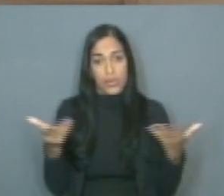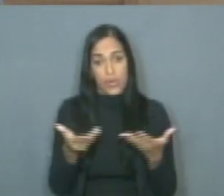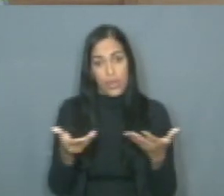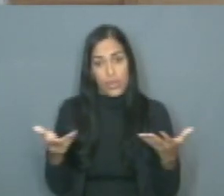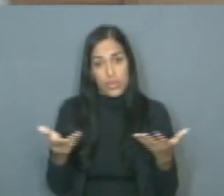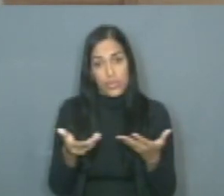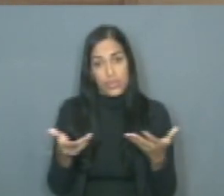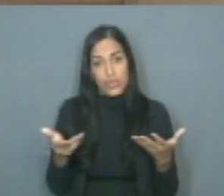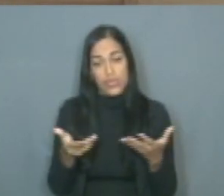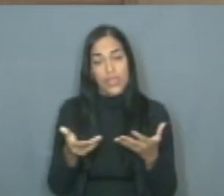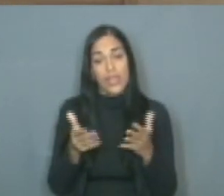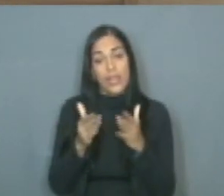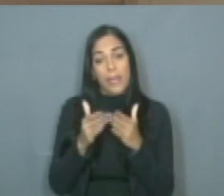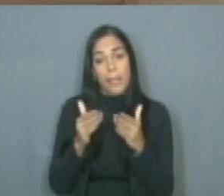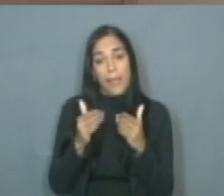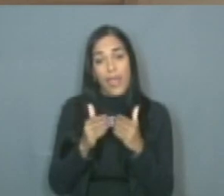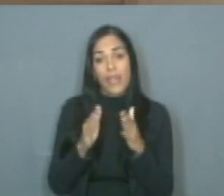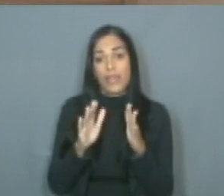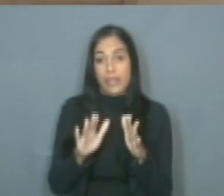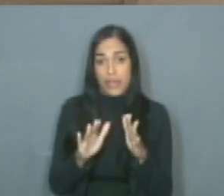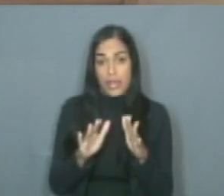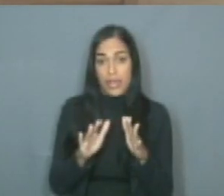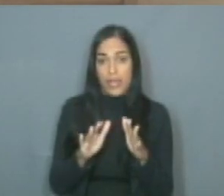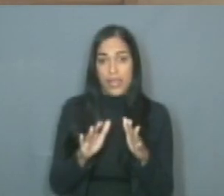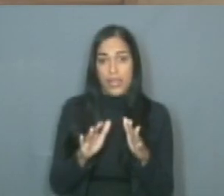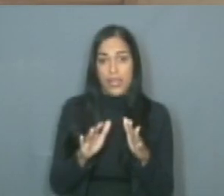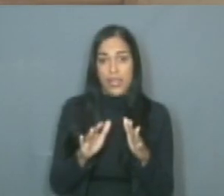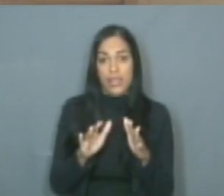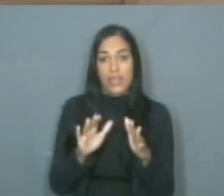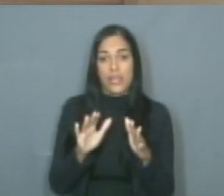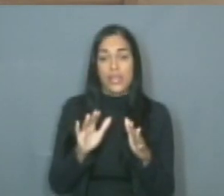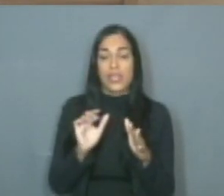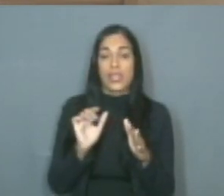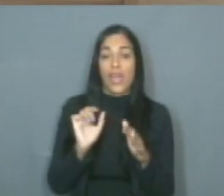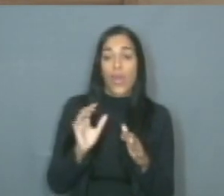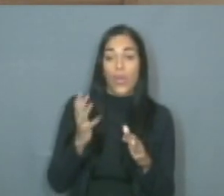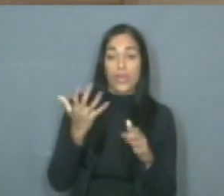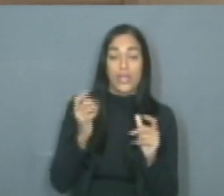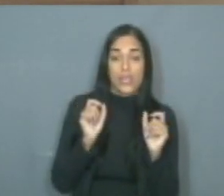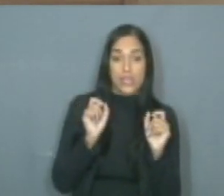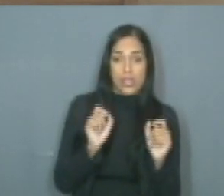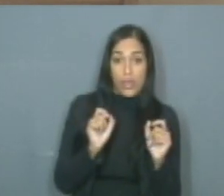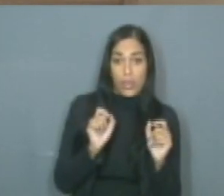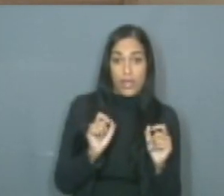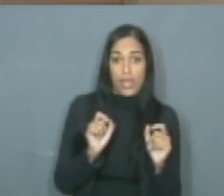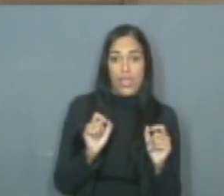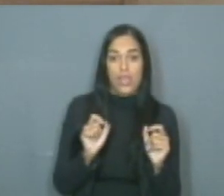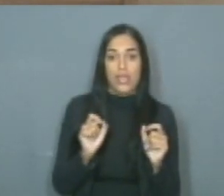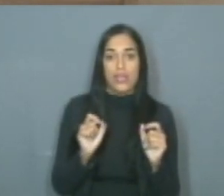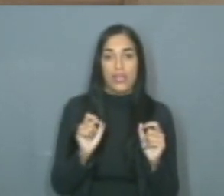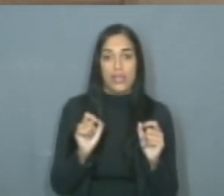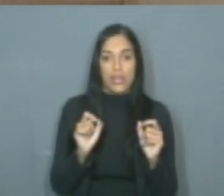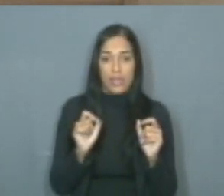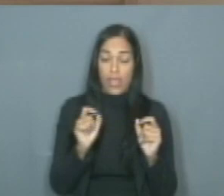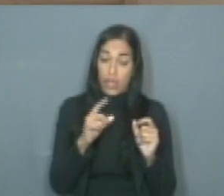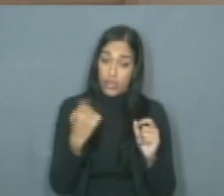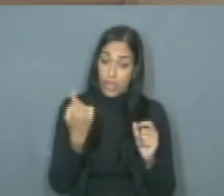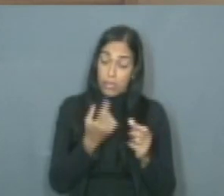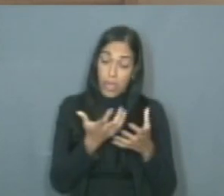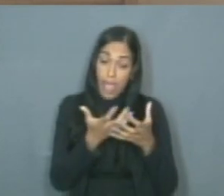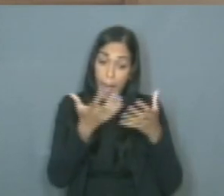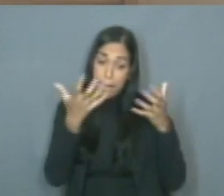Que seja realizado o travamento dessas rodas. E aí a gente pode ampliar esse debate para quê? Para que haja uma